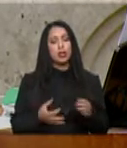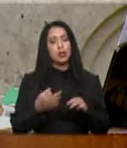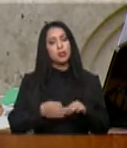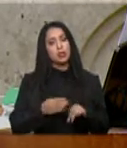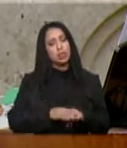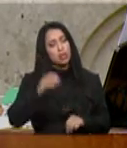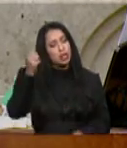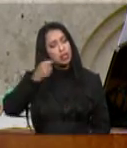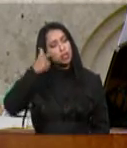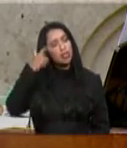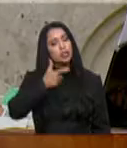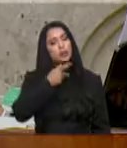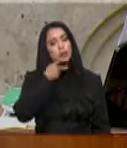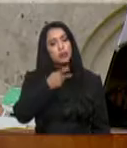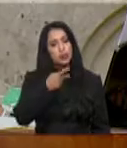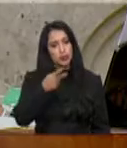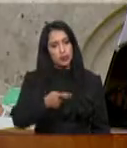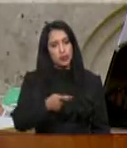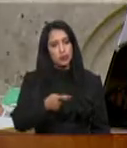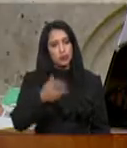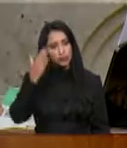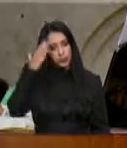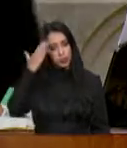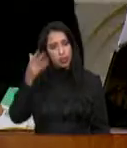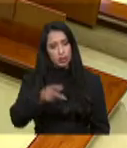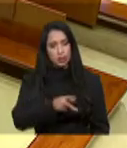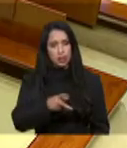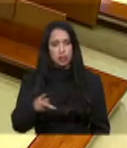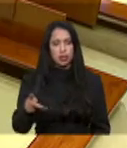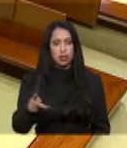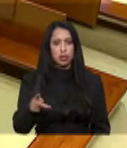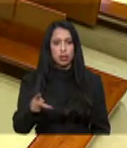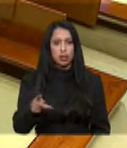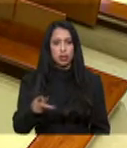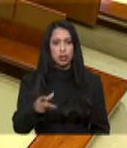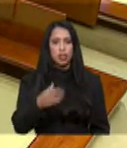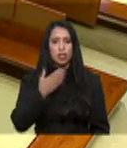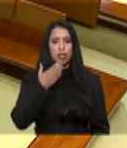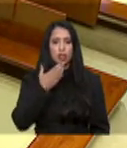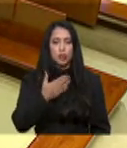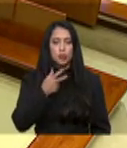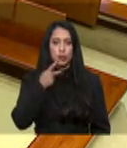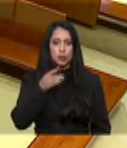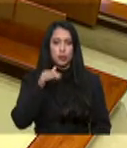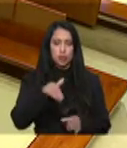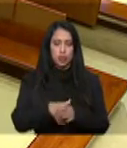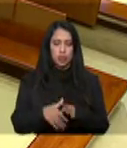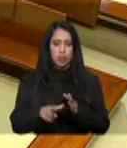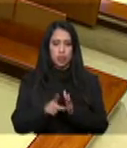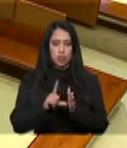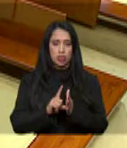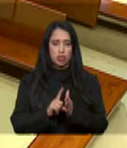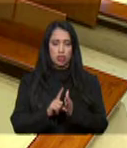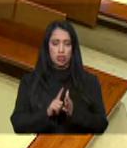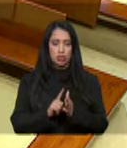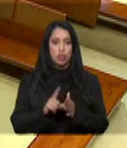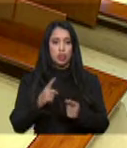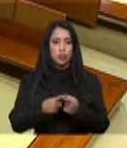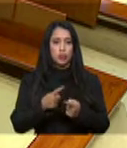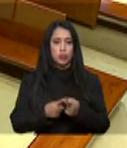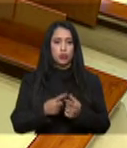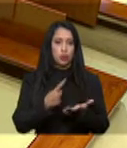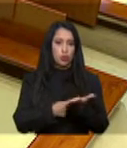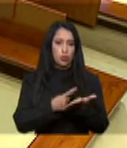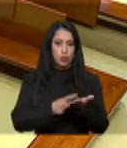palavra. Obrigado, presidente. Eu pedi a palavra para antecipar o voto, em virtude do... Ministro Alexandre de Moraes,